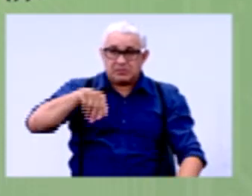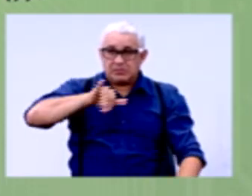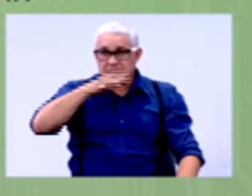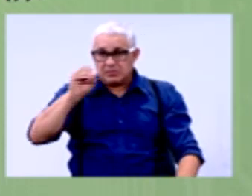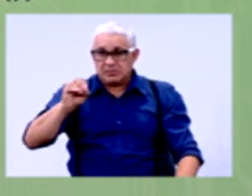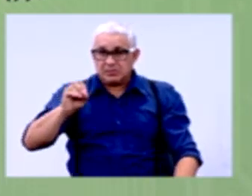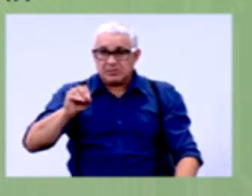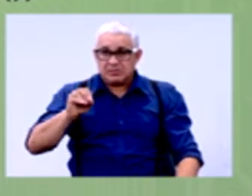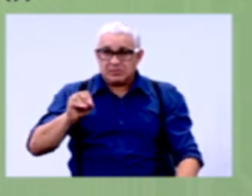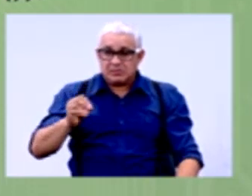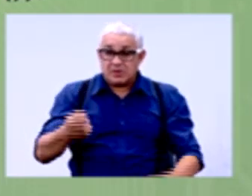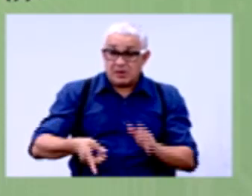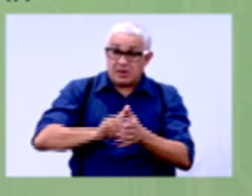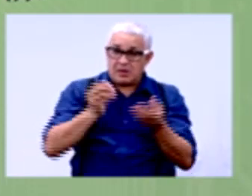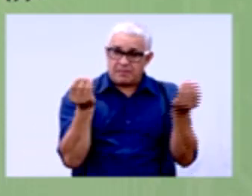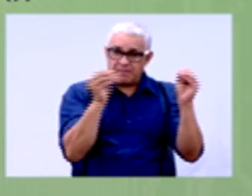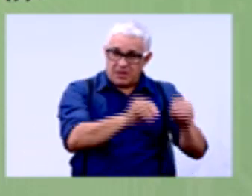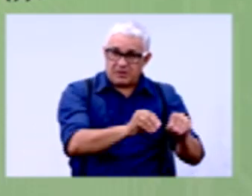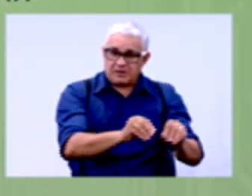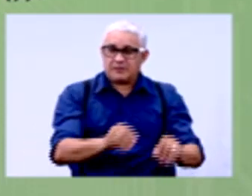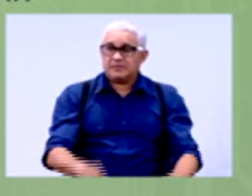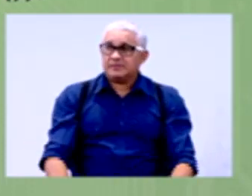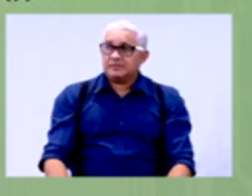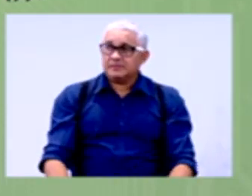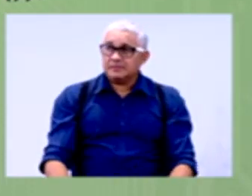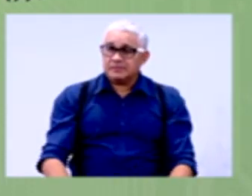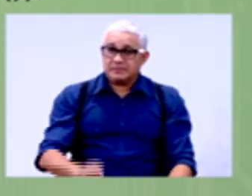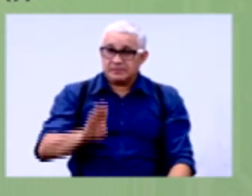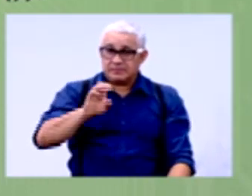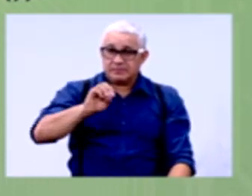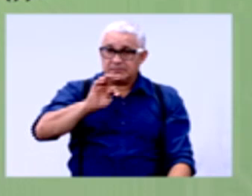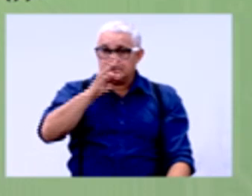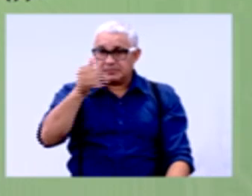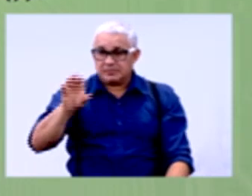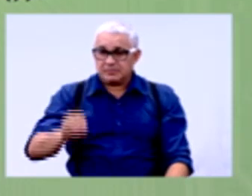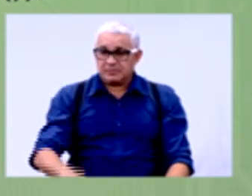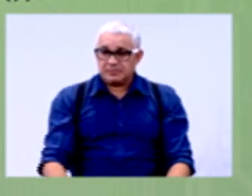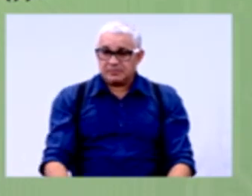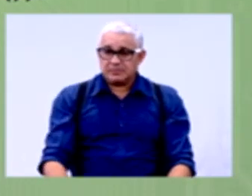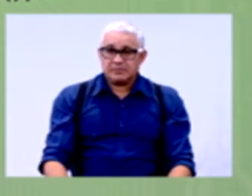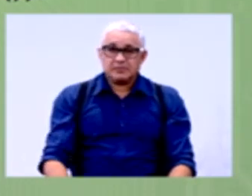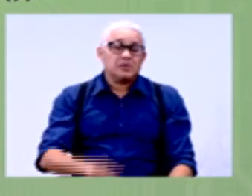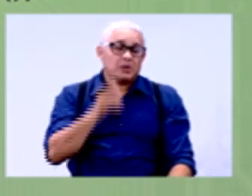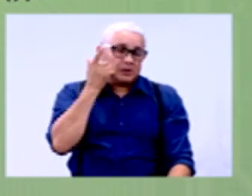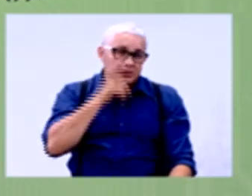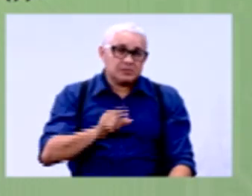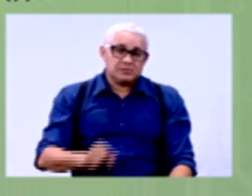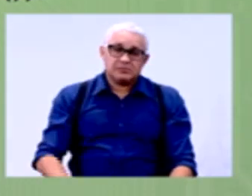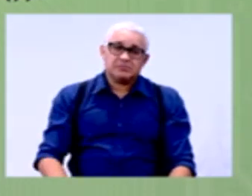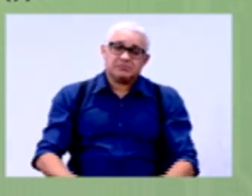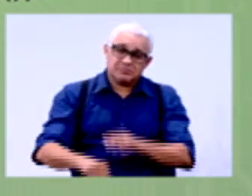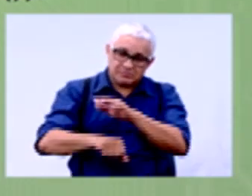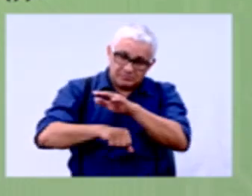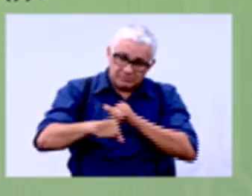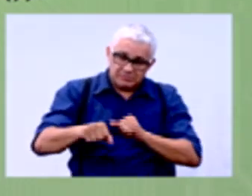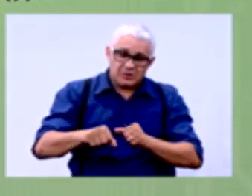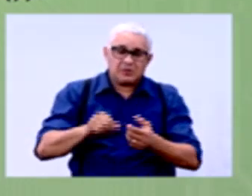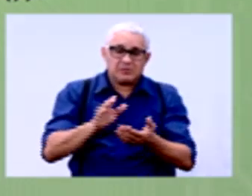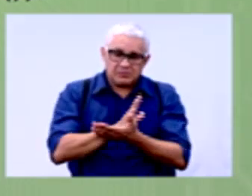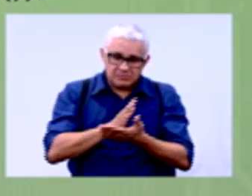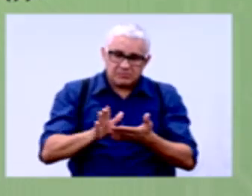que a gente deu, né, para o nosso botão, a gente consegue chamar